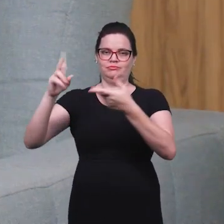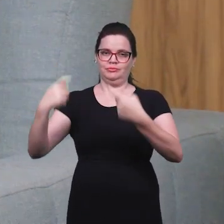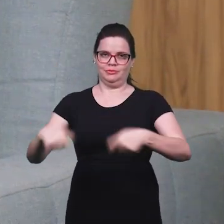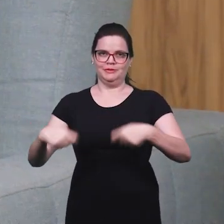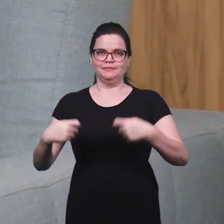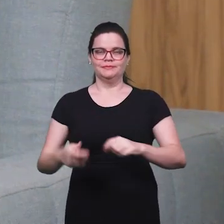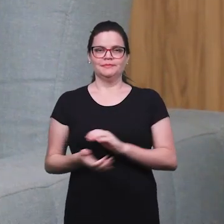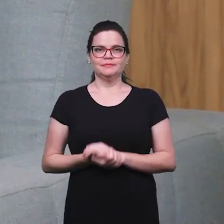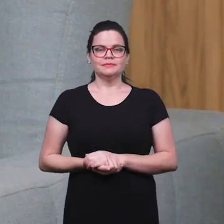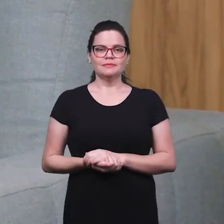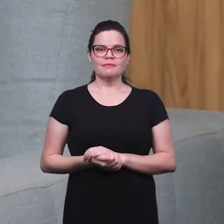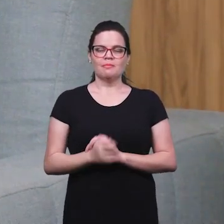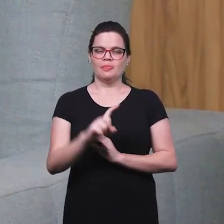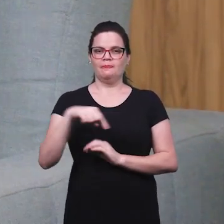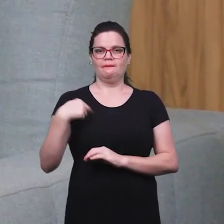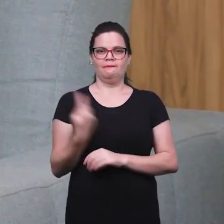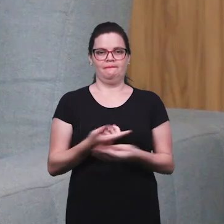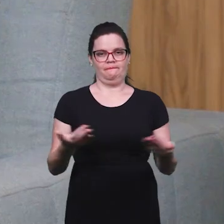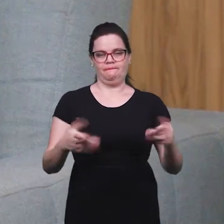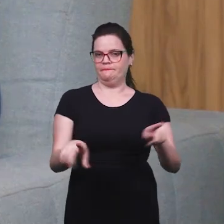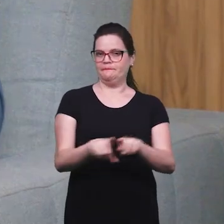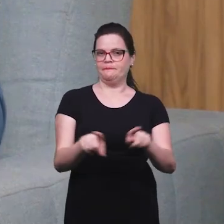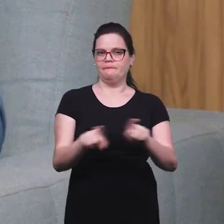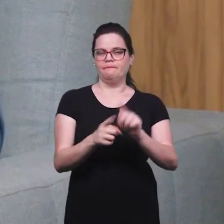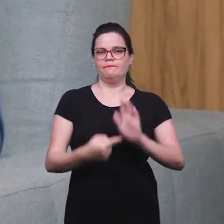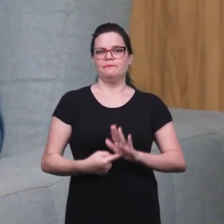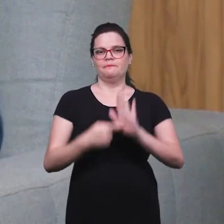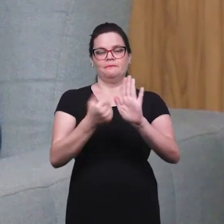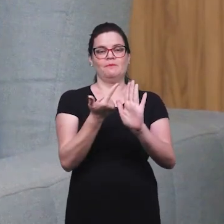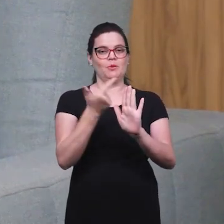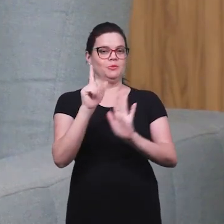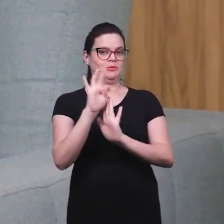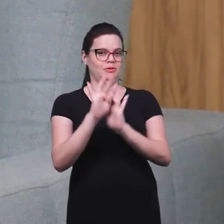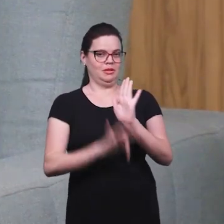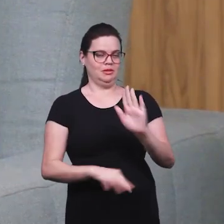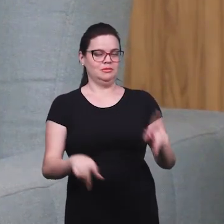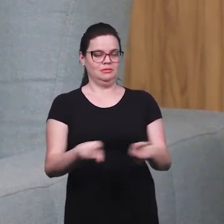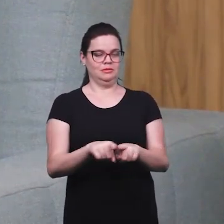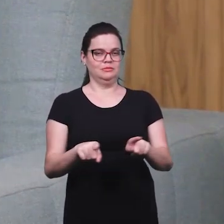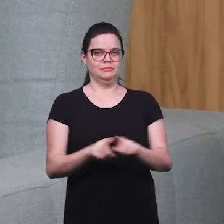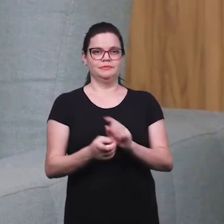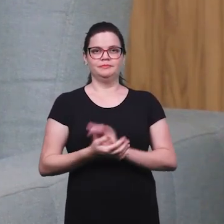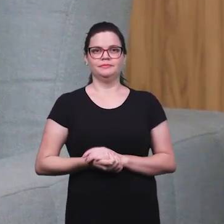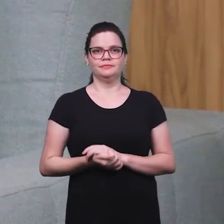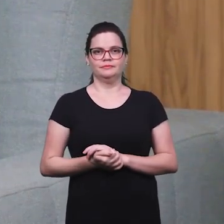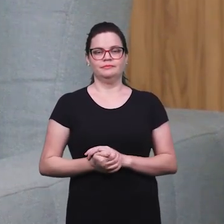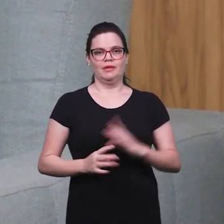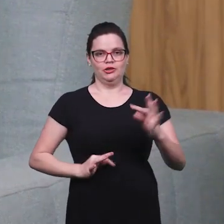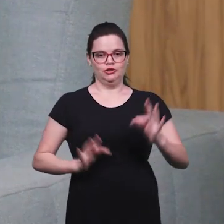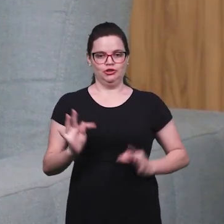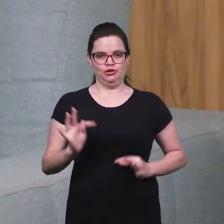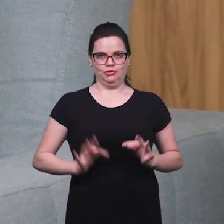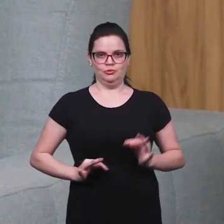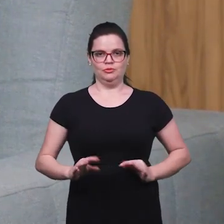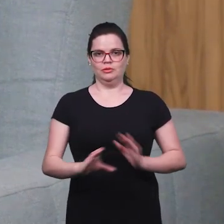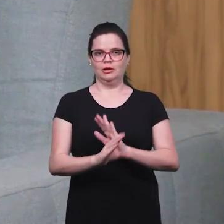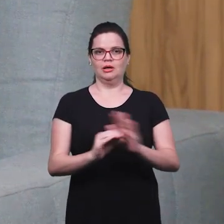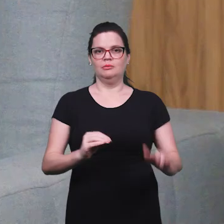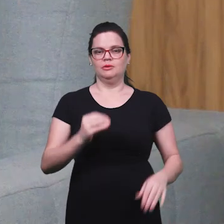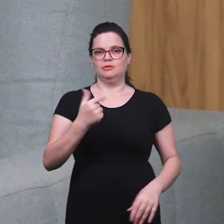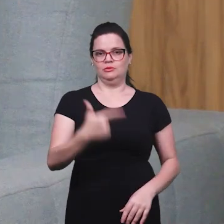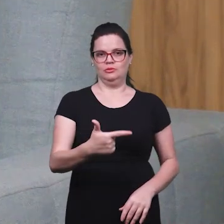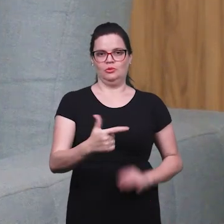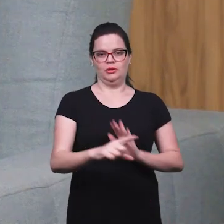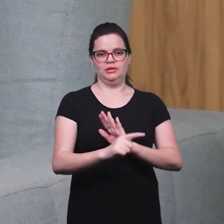Senhor. E nós vamos falar agora também em um outro texto bíblico, que está em Tito, capítulo